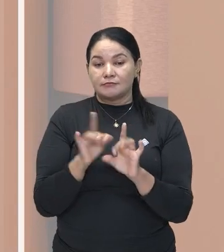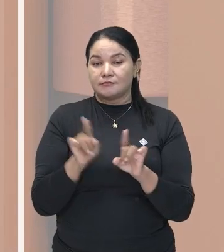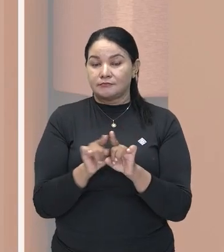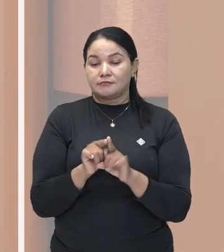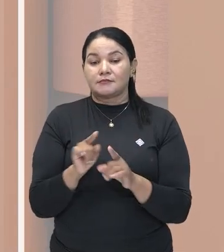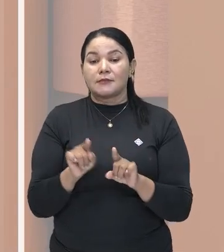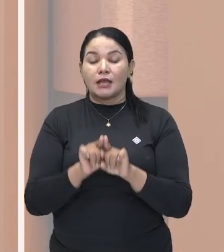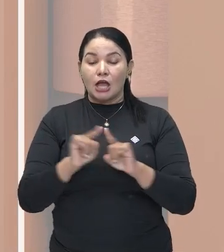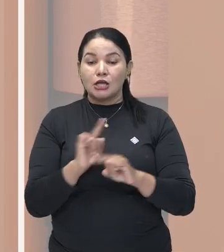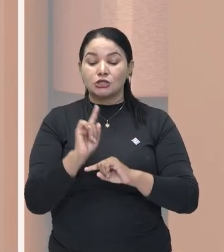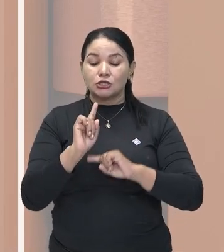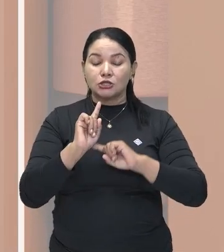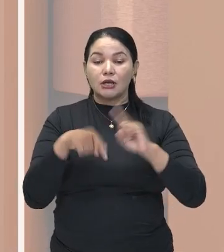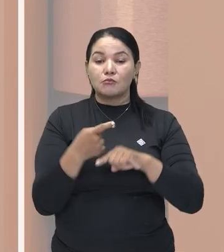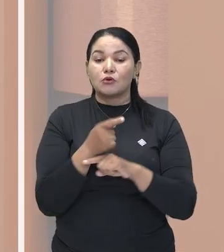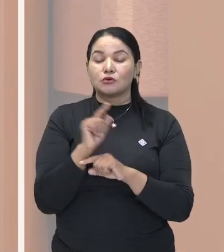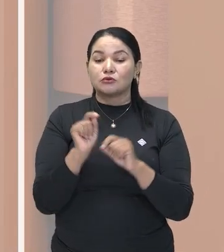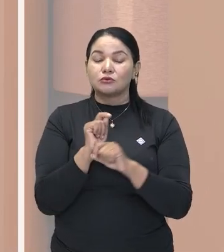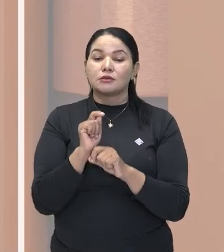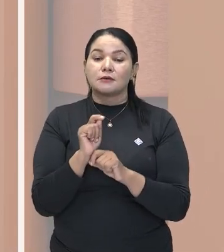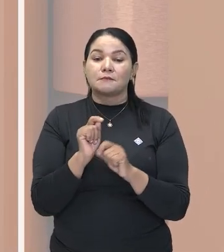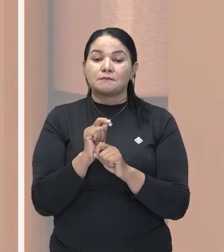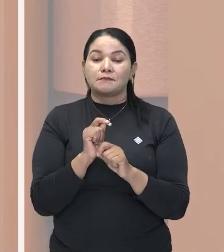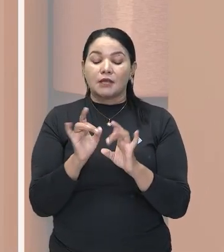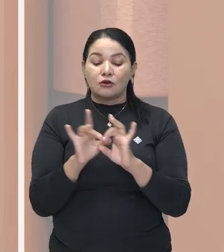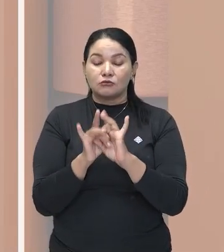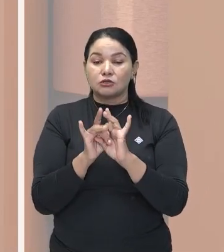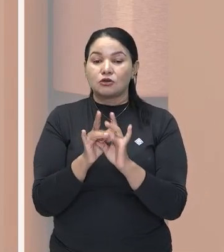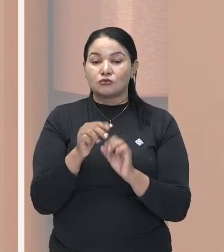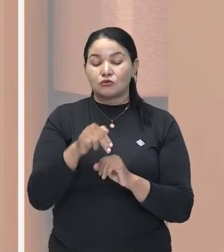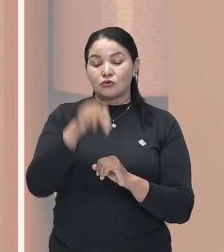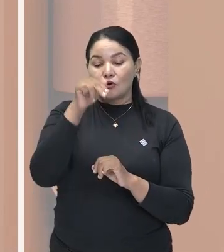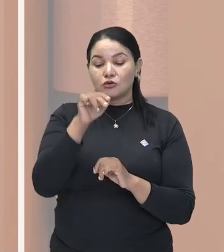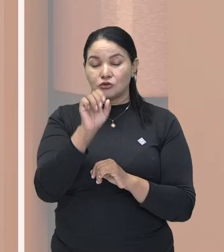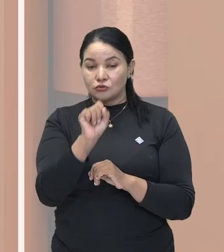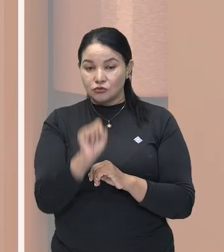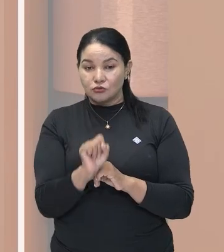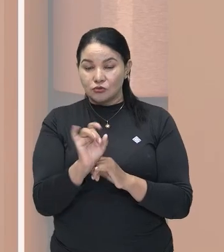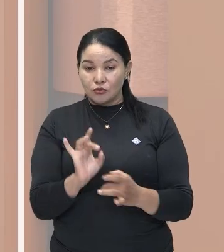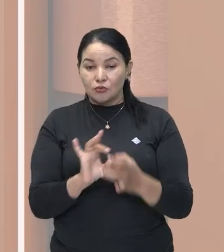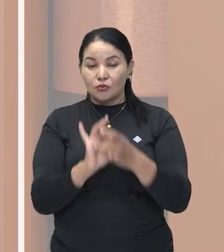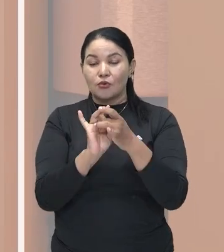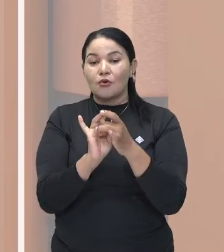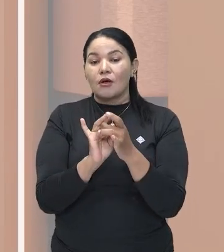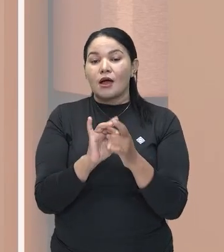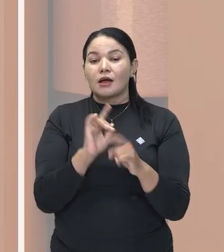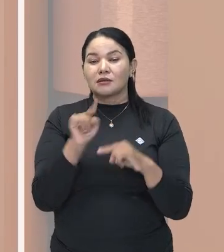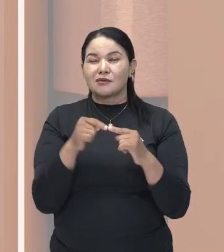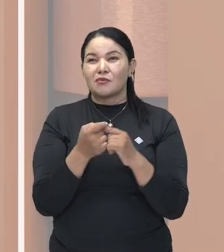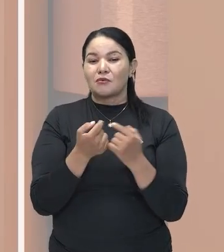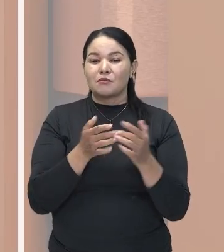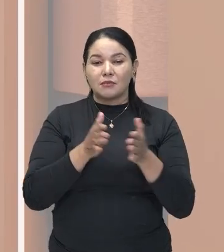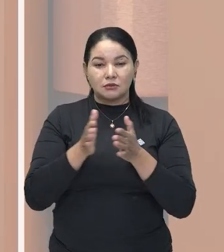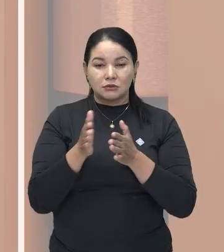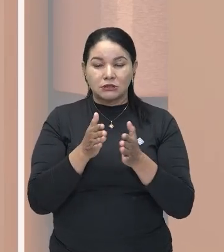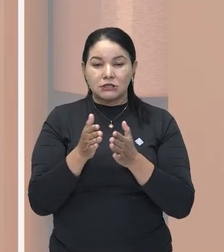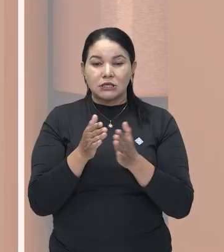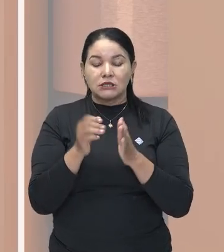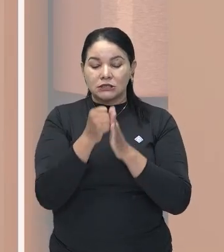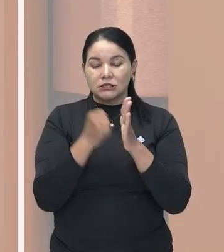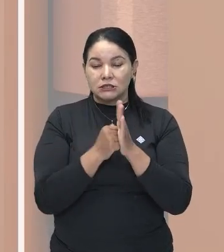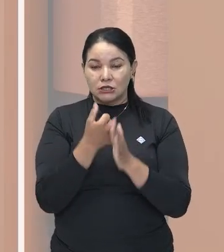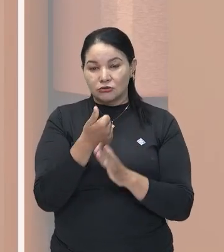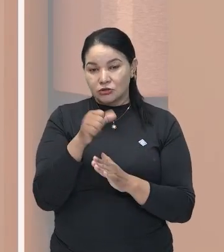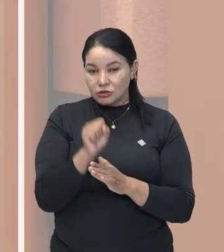união, né, dos estados do norte e do sul em único país, em meados aí do século XIX, gente,